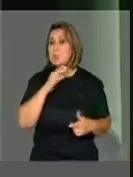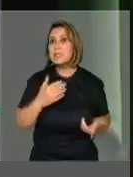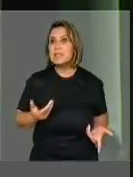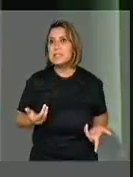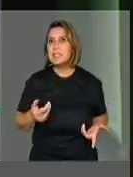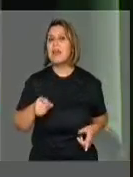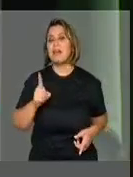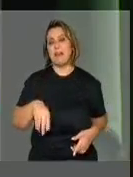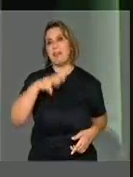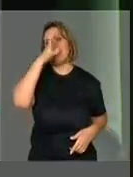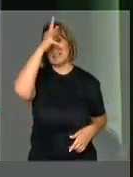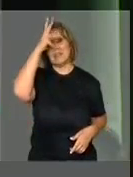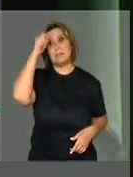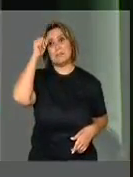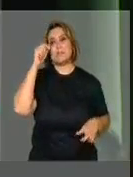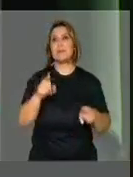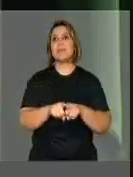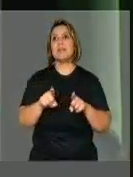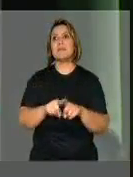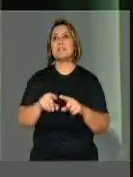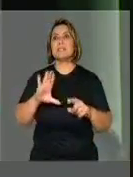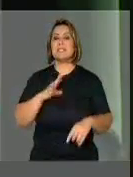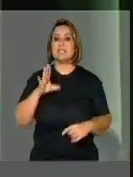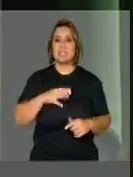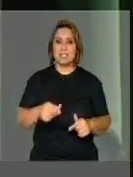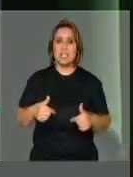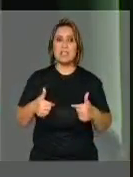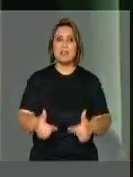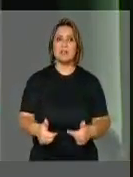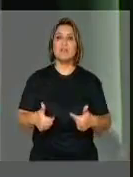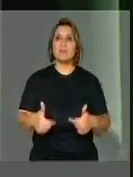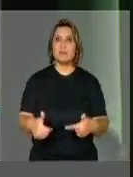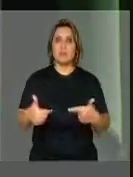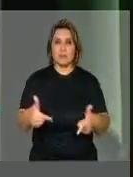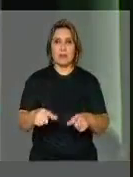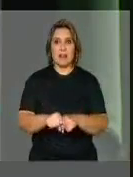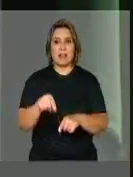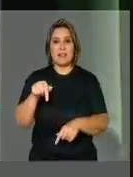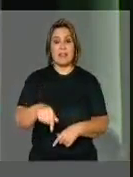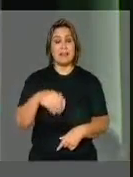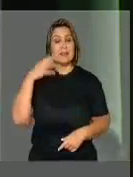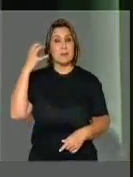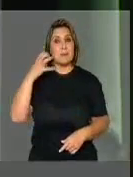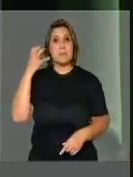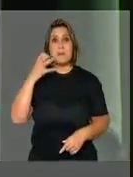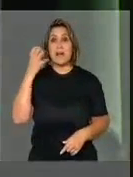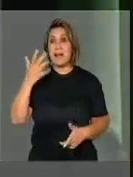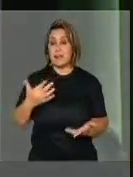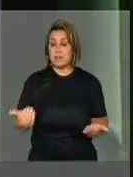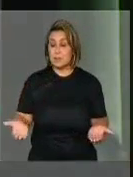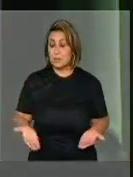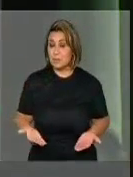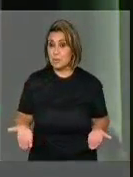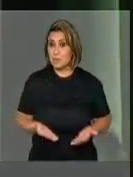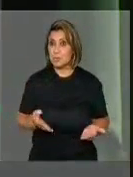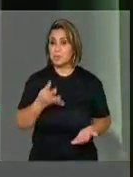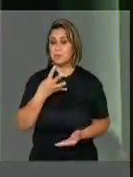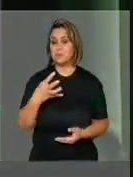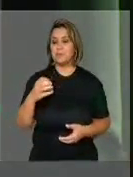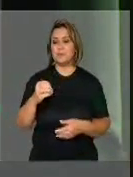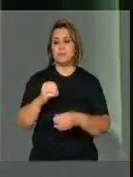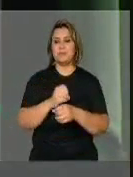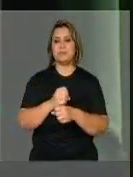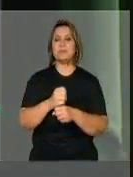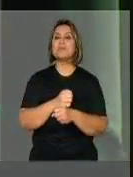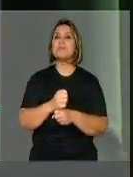essa Amazônia que precisa ter voz, e uma rádio que completa 40 anos